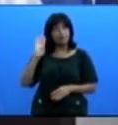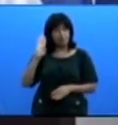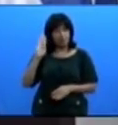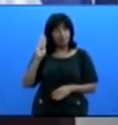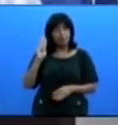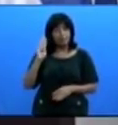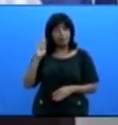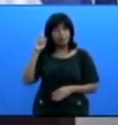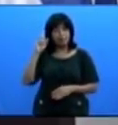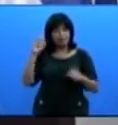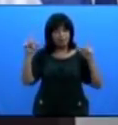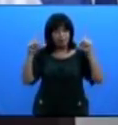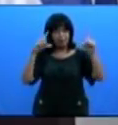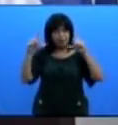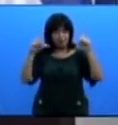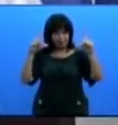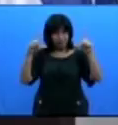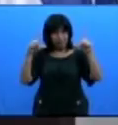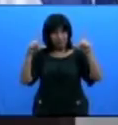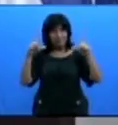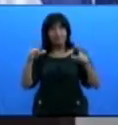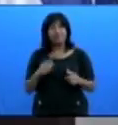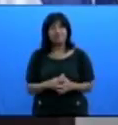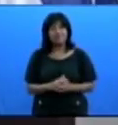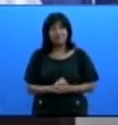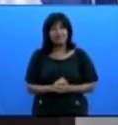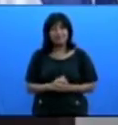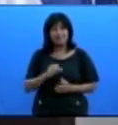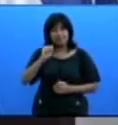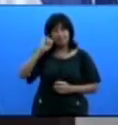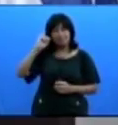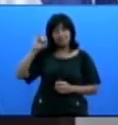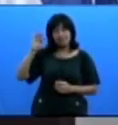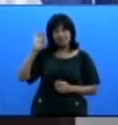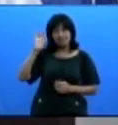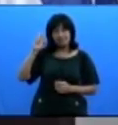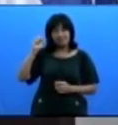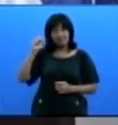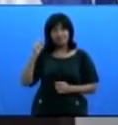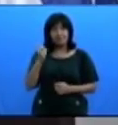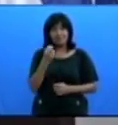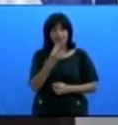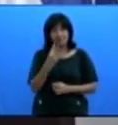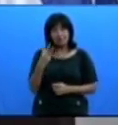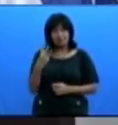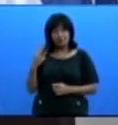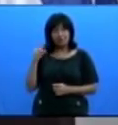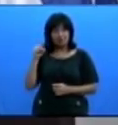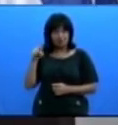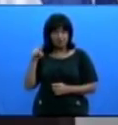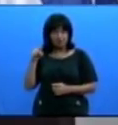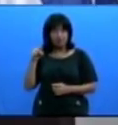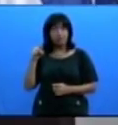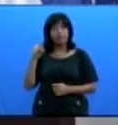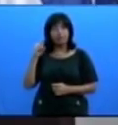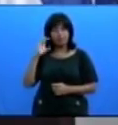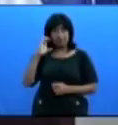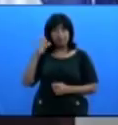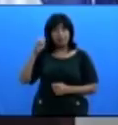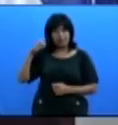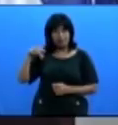internet disponível no site oficial da Câmara Municipal de Araçatuba, no endereço eletrônico